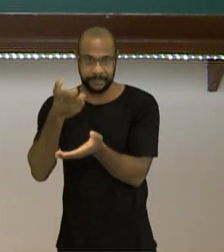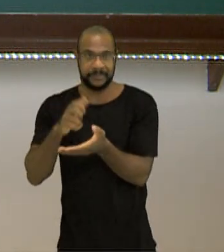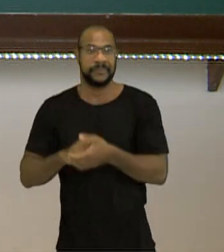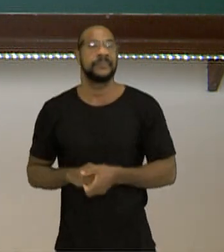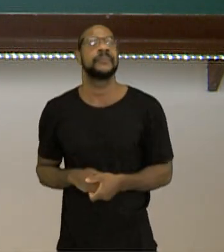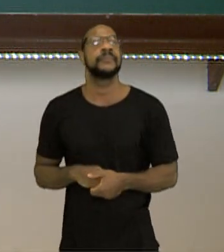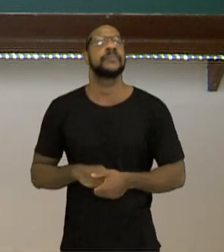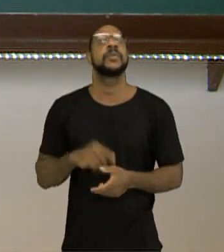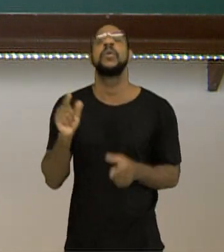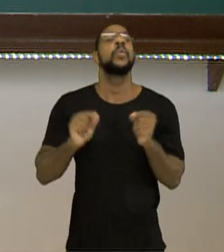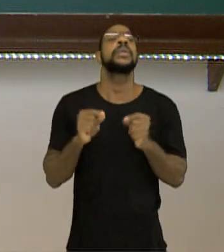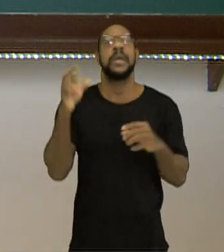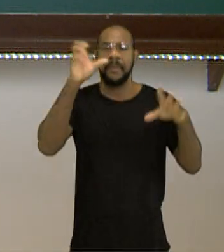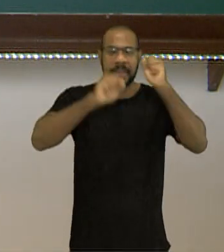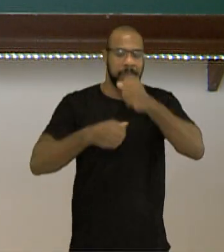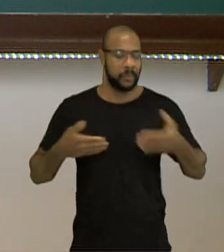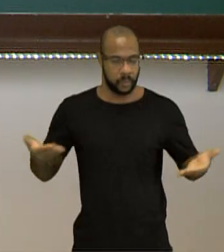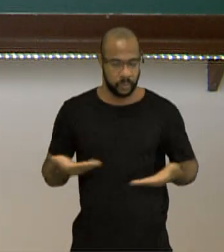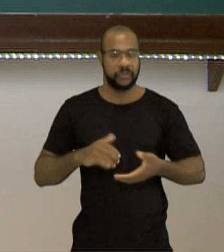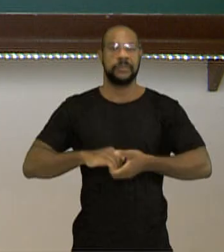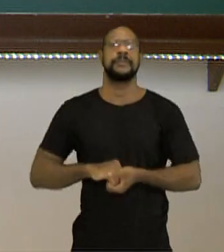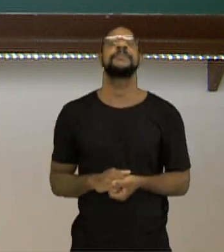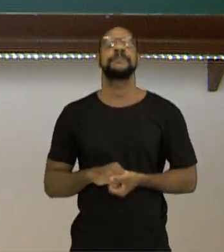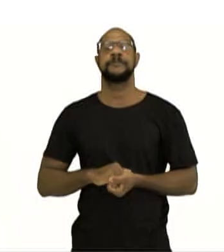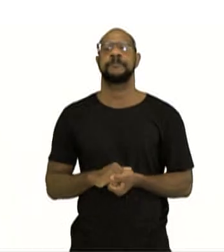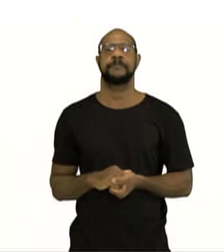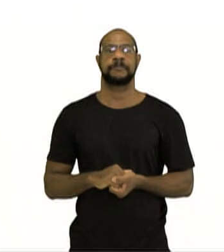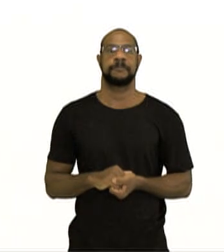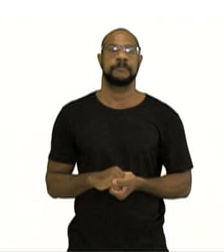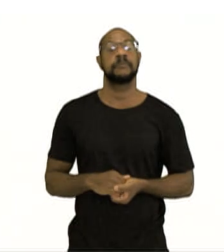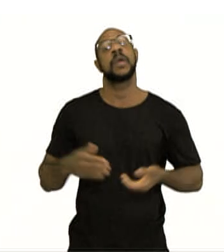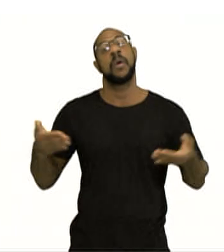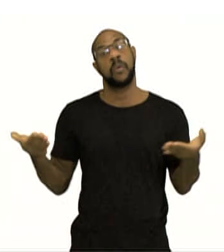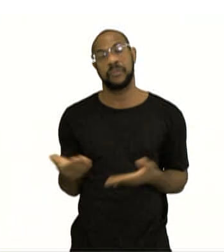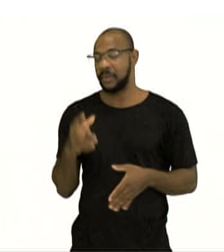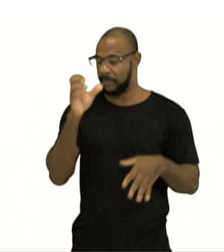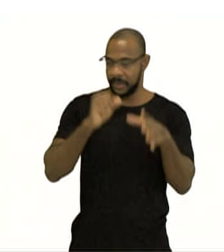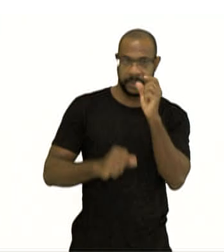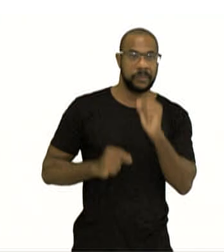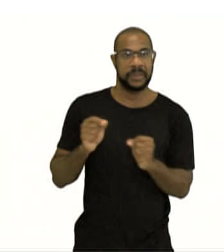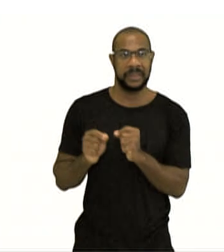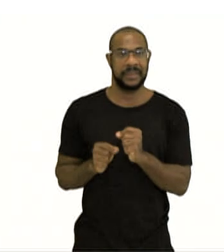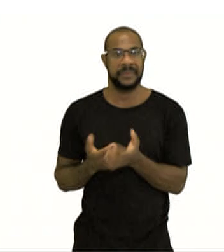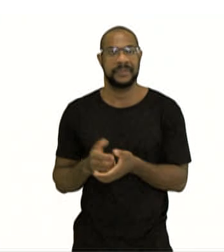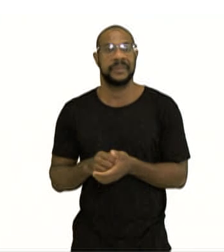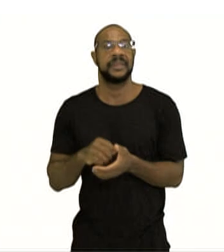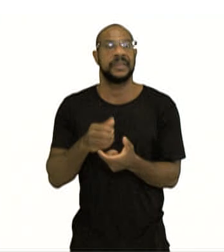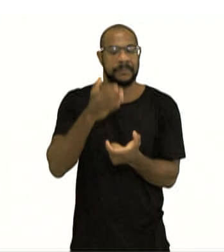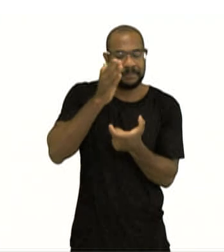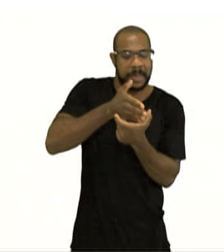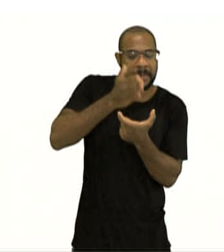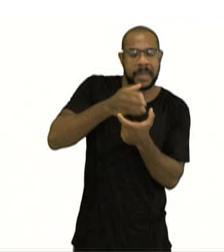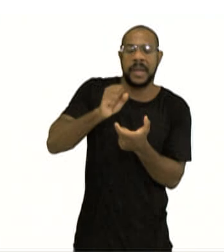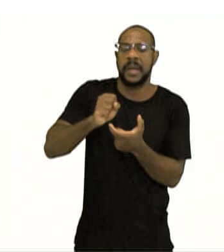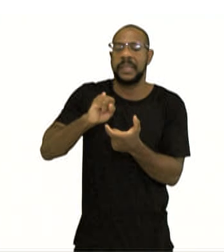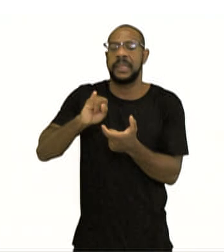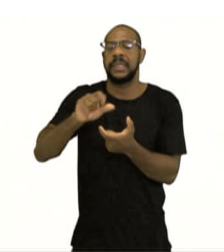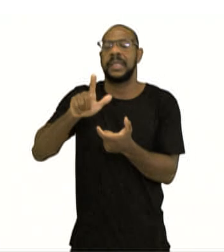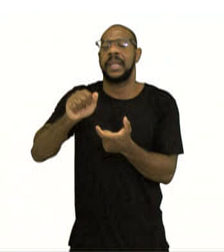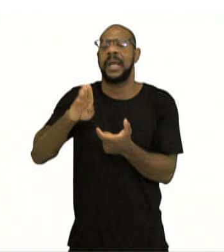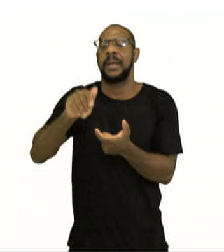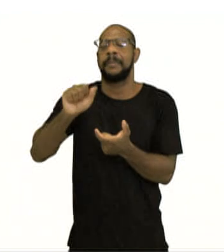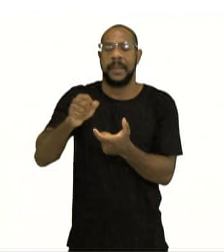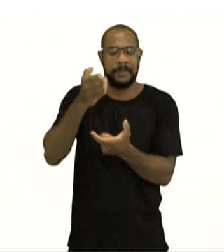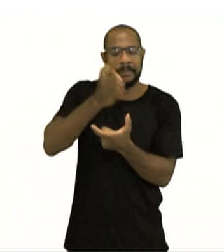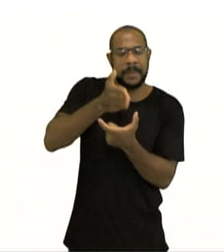O que aprendemos hoje? Hoje aprendemos que uma sílaba possui o quê? Uma coisa